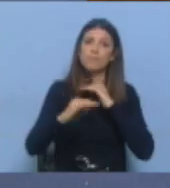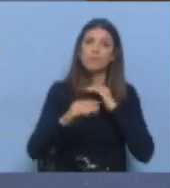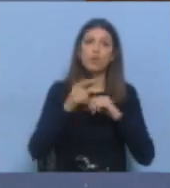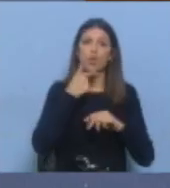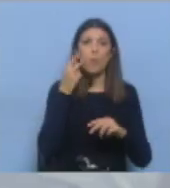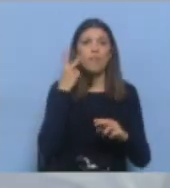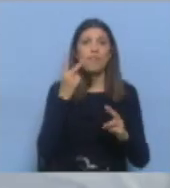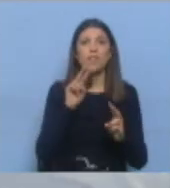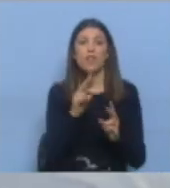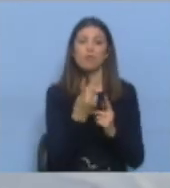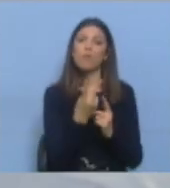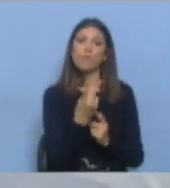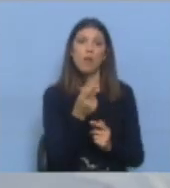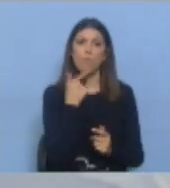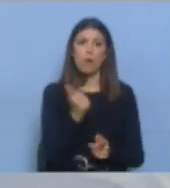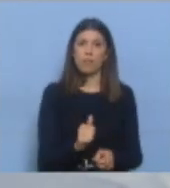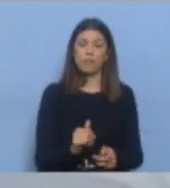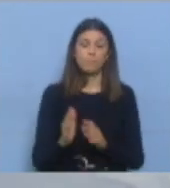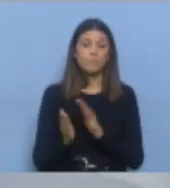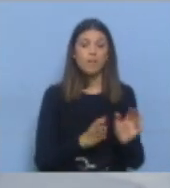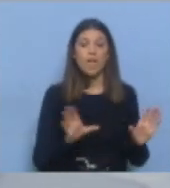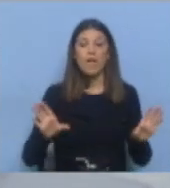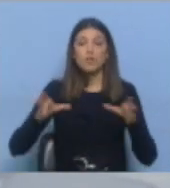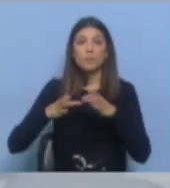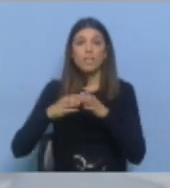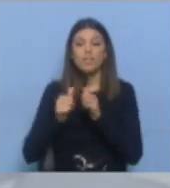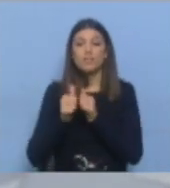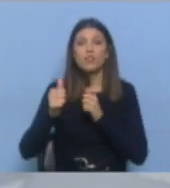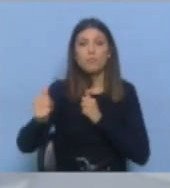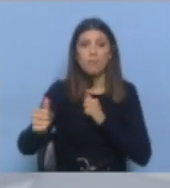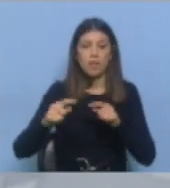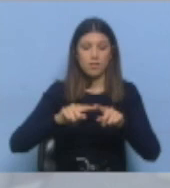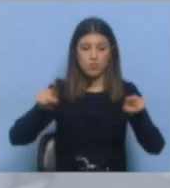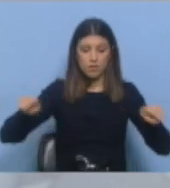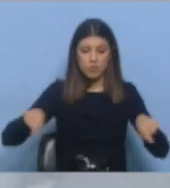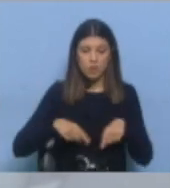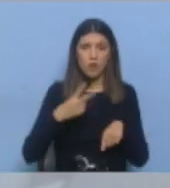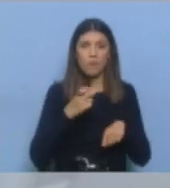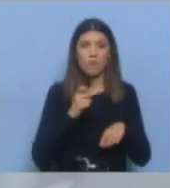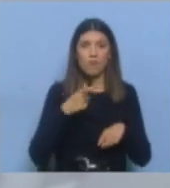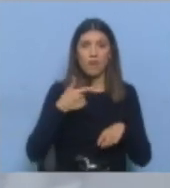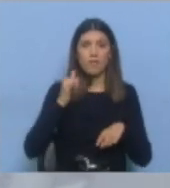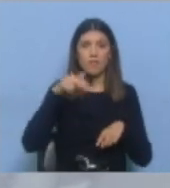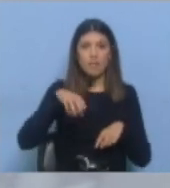E as comunidades, assim, mais distantes do perímetro do Vaticano, começam a